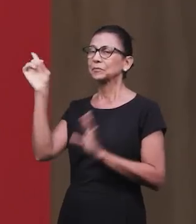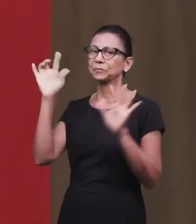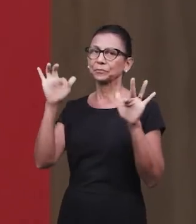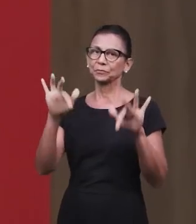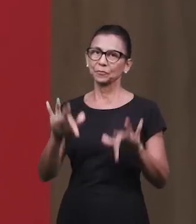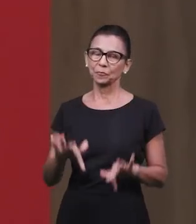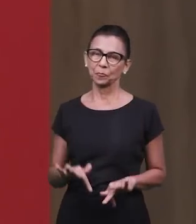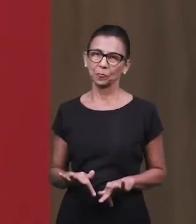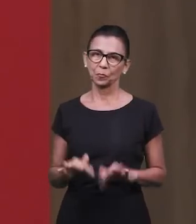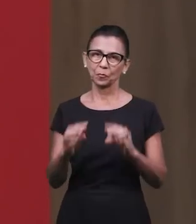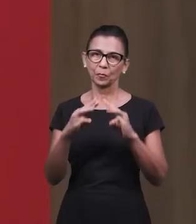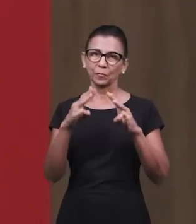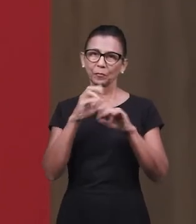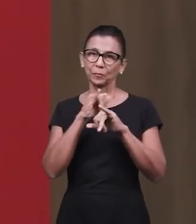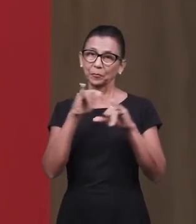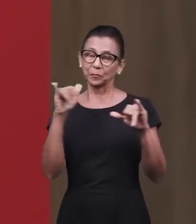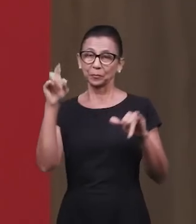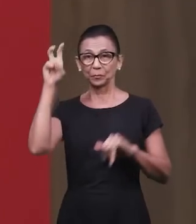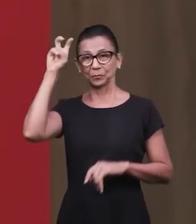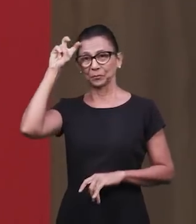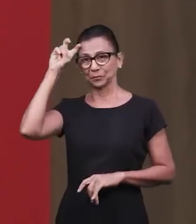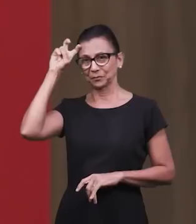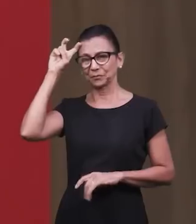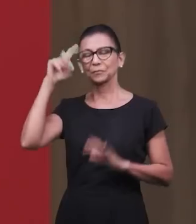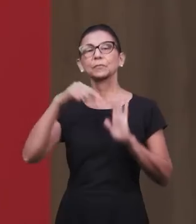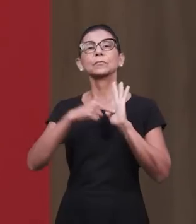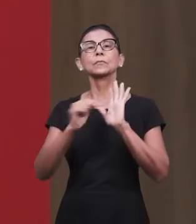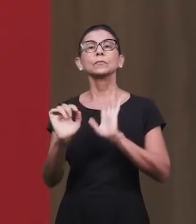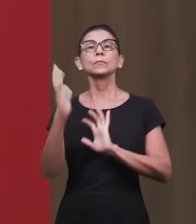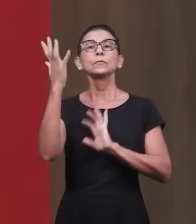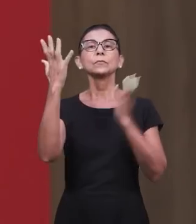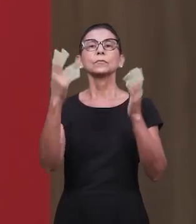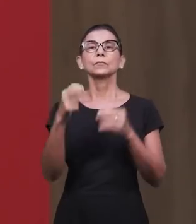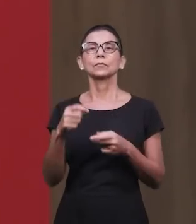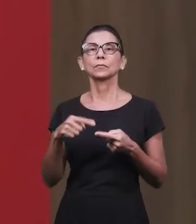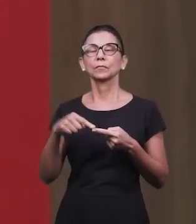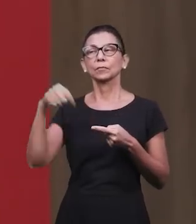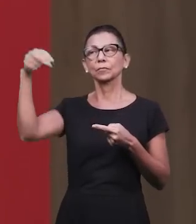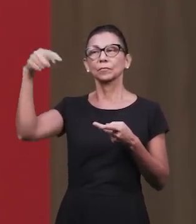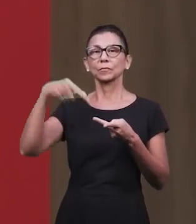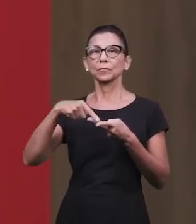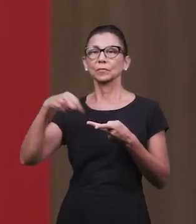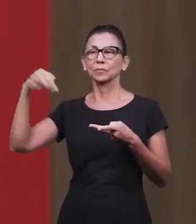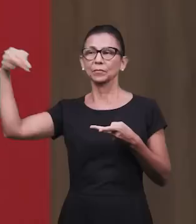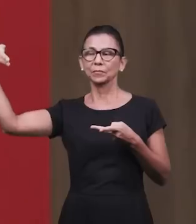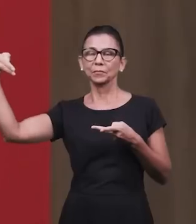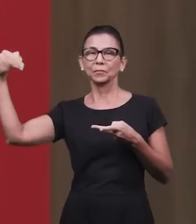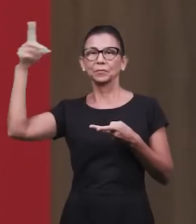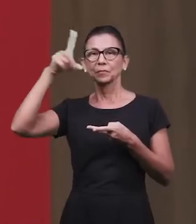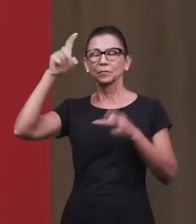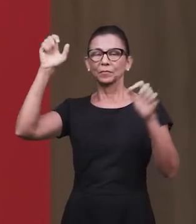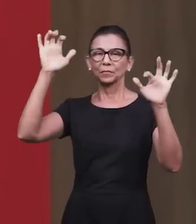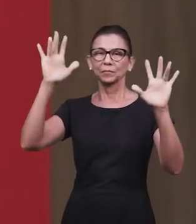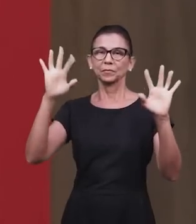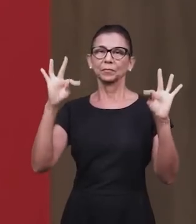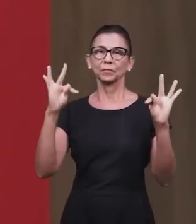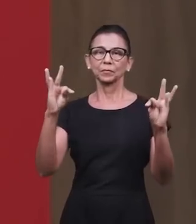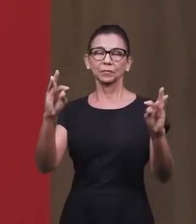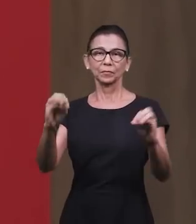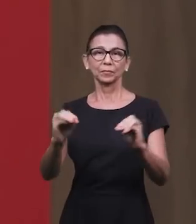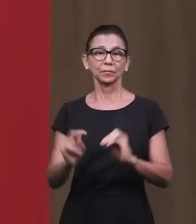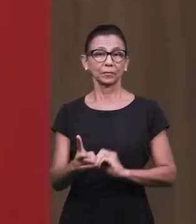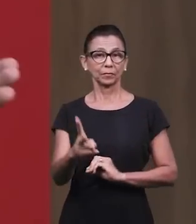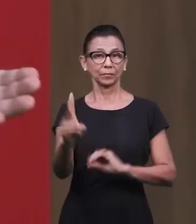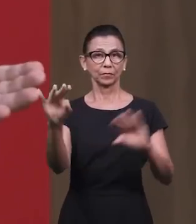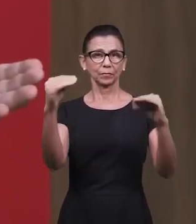ao final de mais uma edição do Manaim News de quinta-feira, mostrando aí os eventos do Norte e Nordeste. Que Deus abençoe a todos os nossos